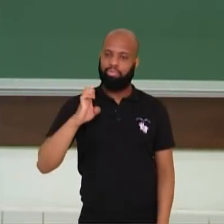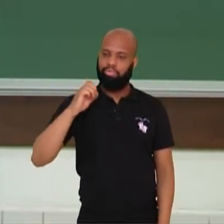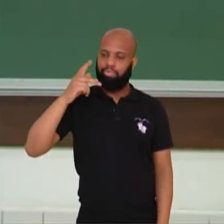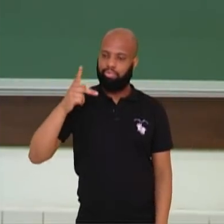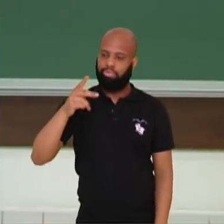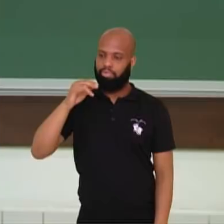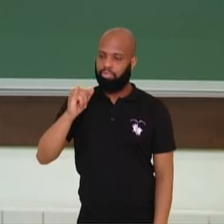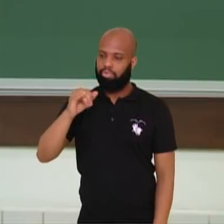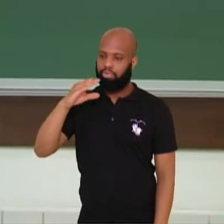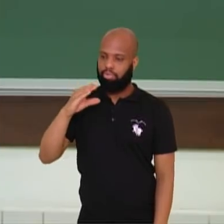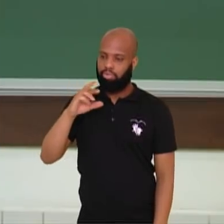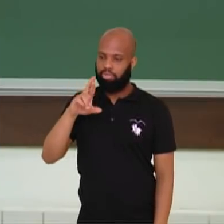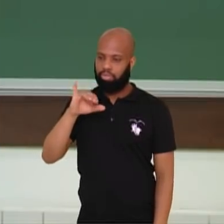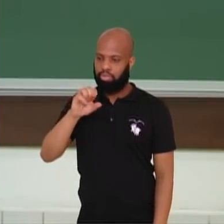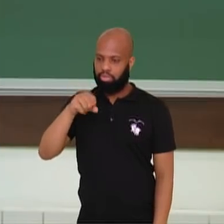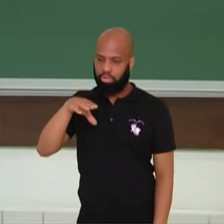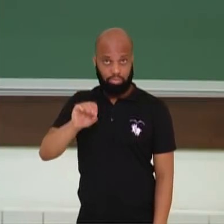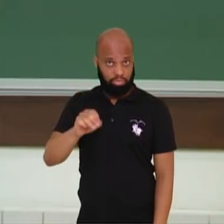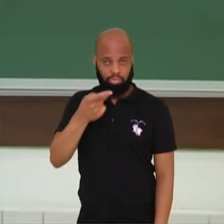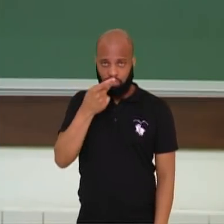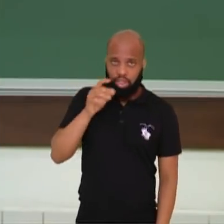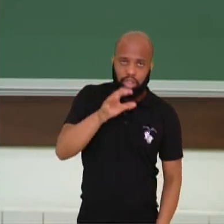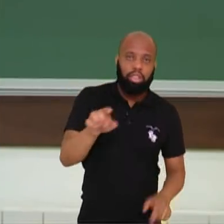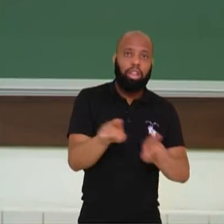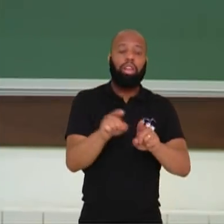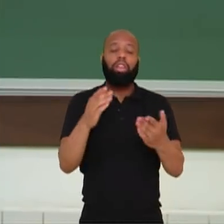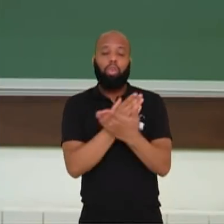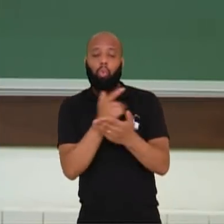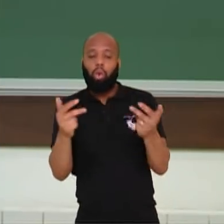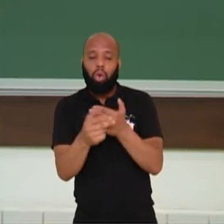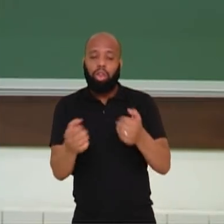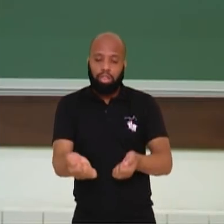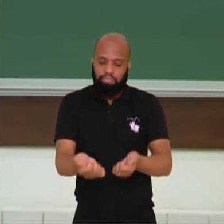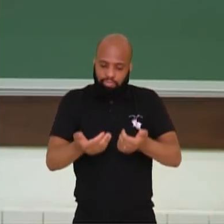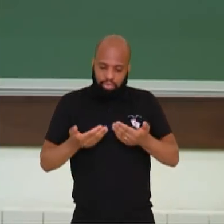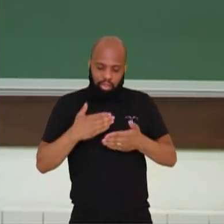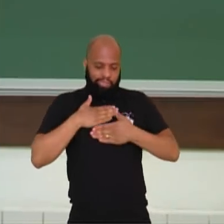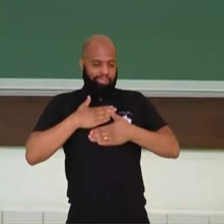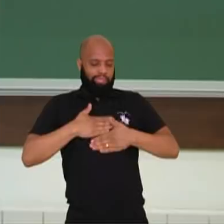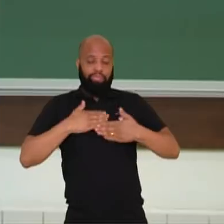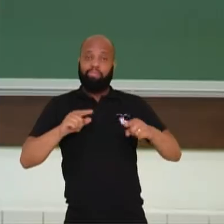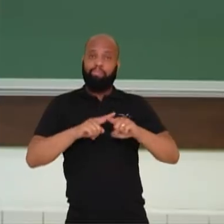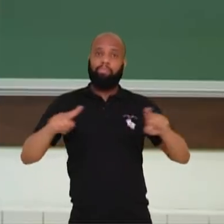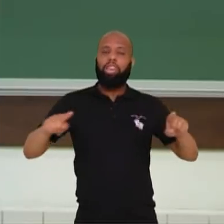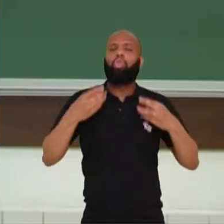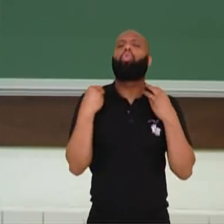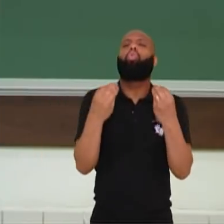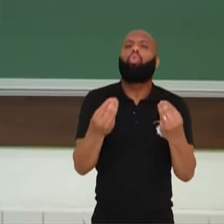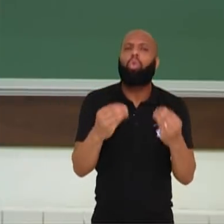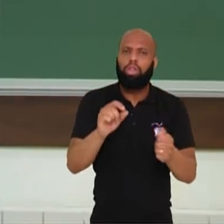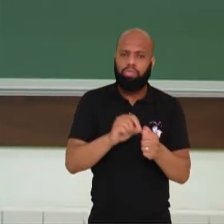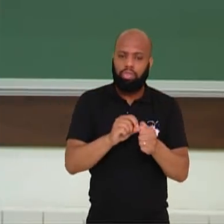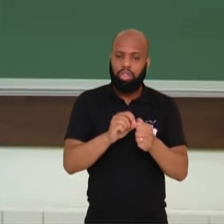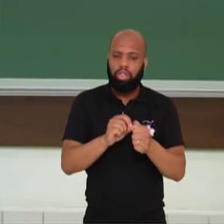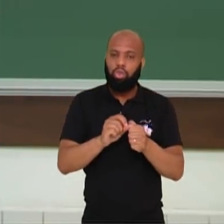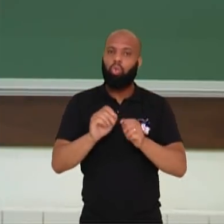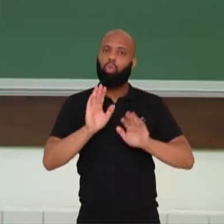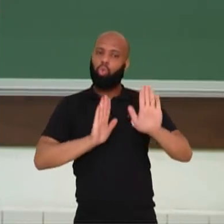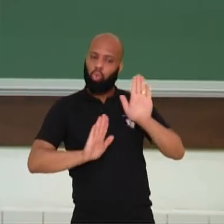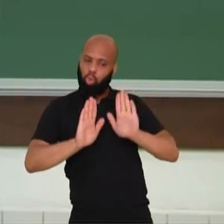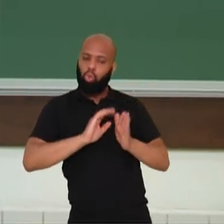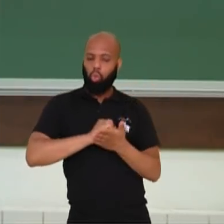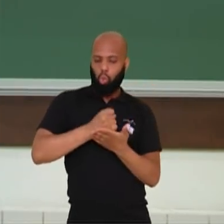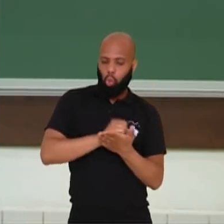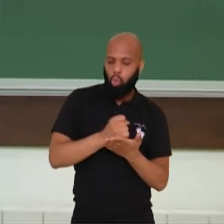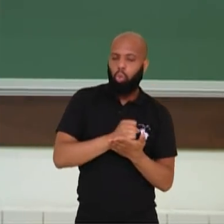O Epicuro dizia: algumas coisas dão prazer para nós, dão satisfação, mas devem ser feitas com moderação.